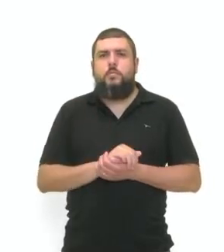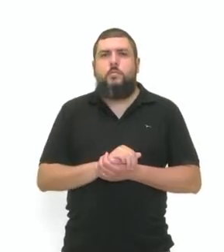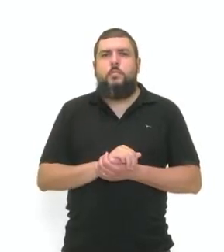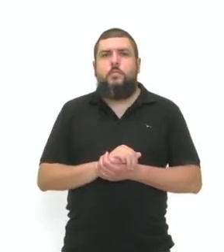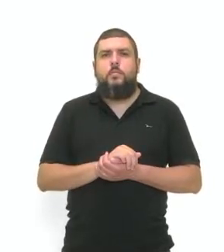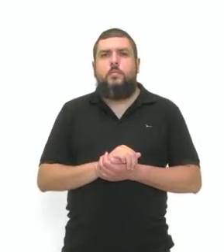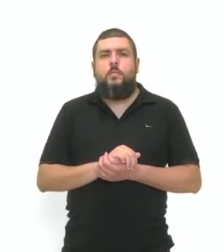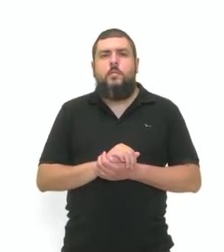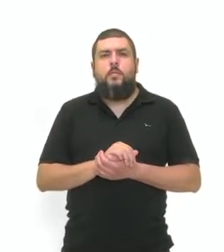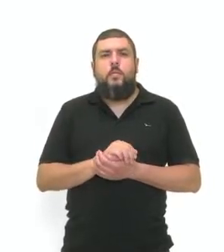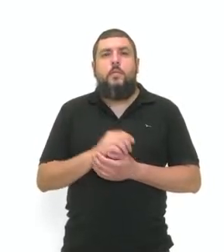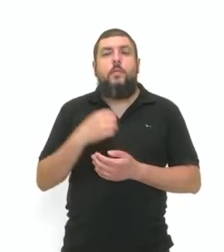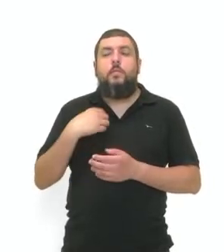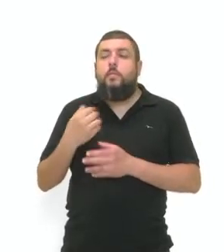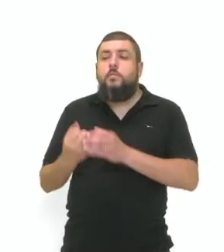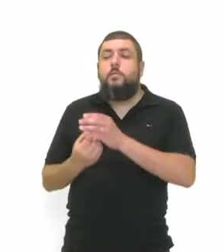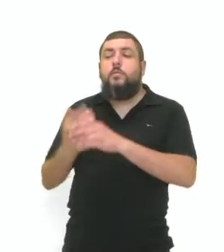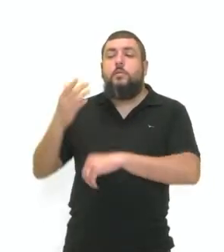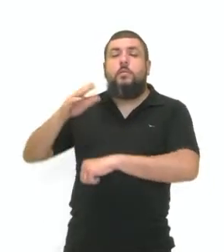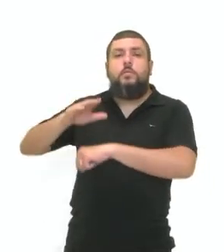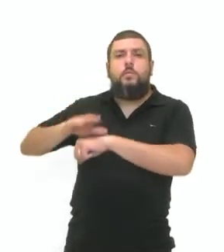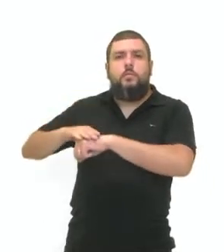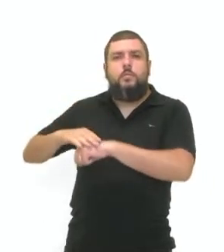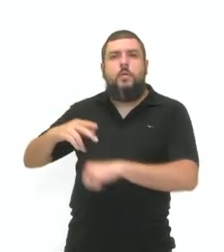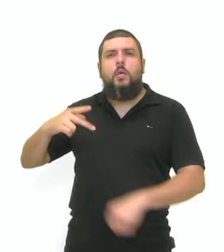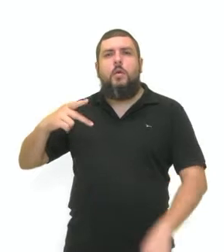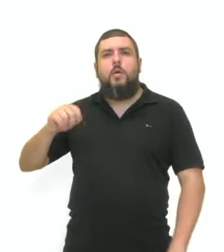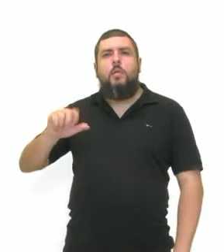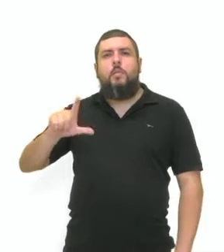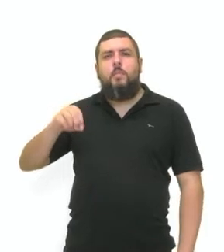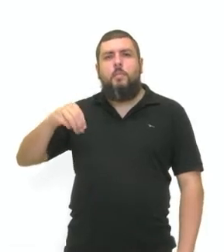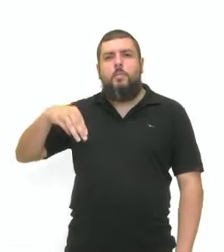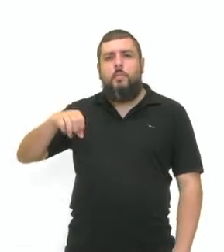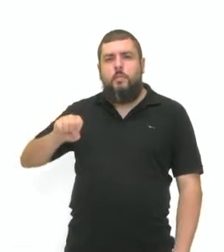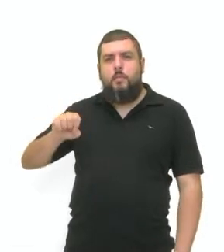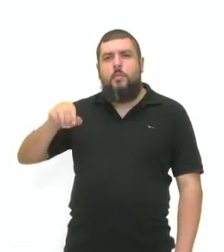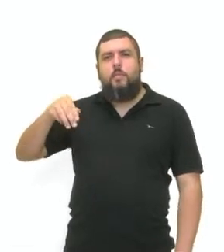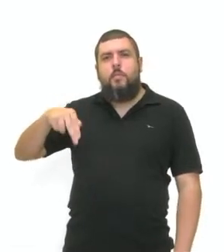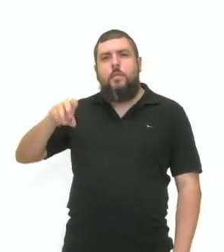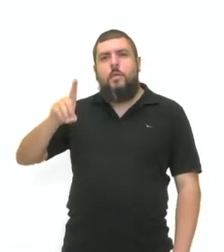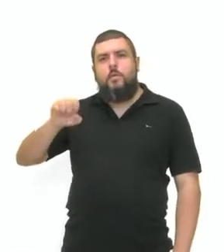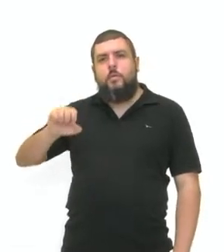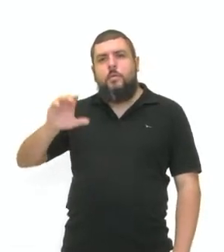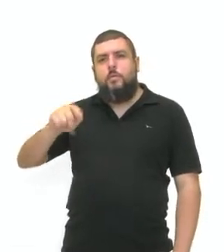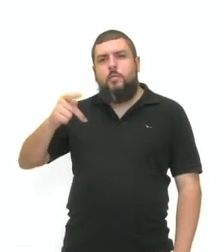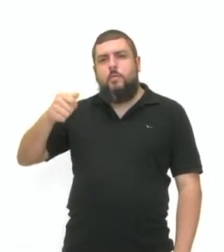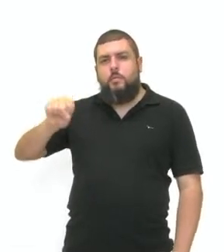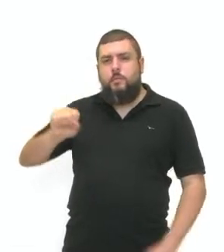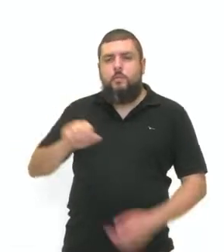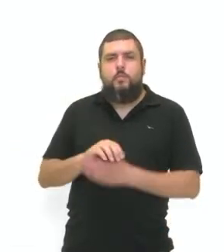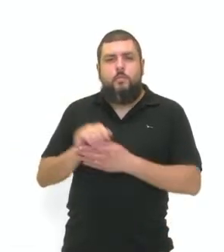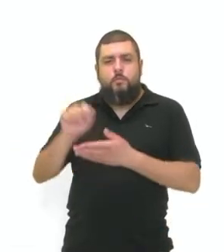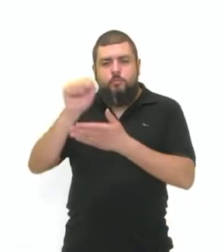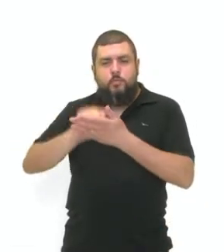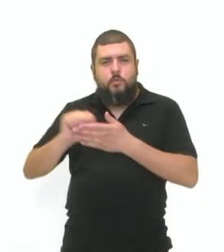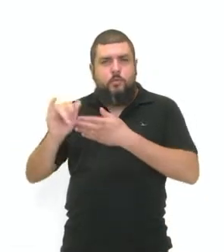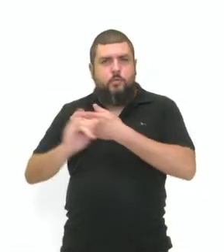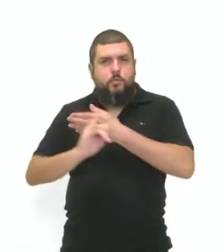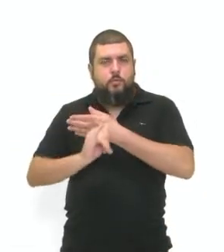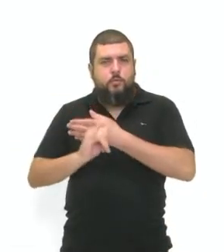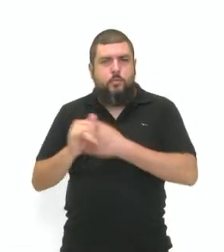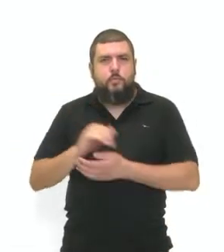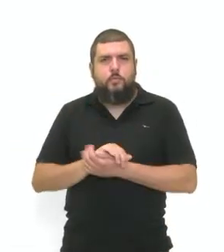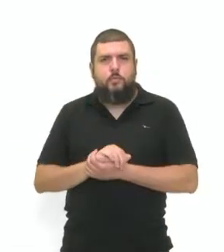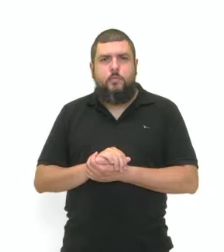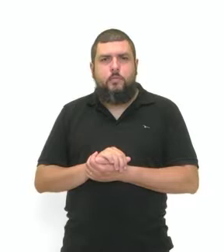novo termo criado por Paulo Mendes Campos na sua delicada crônica para Maria da Graça, utilizada então para